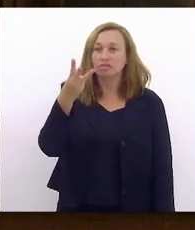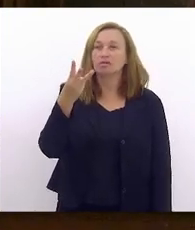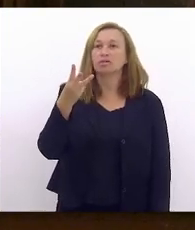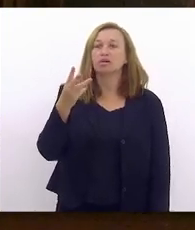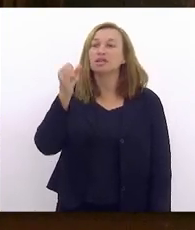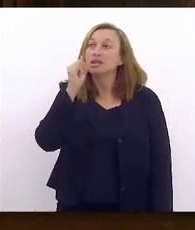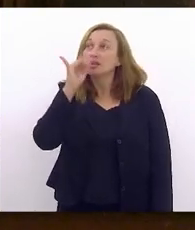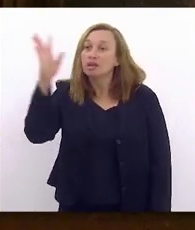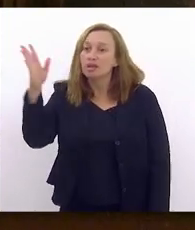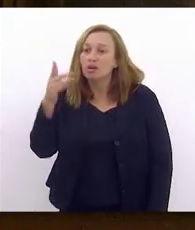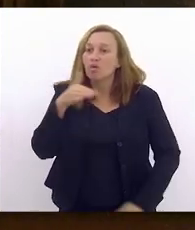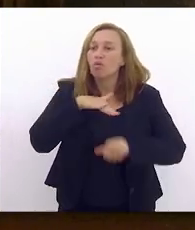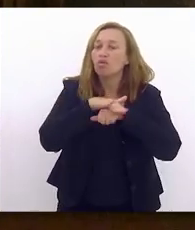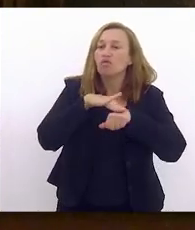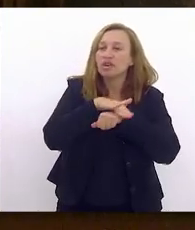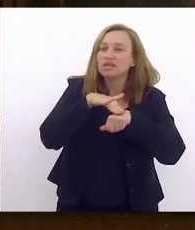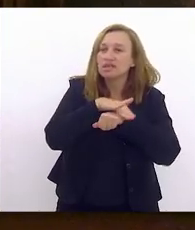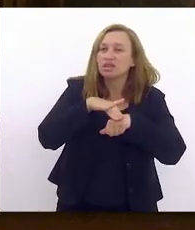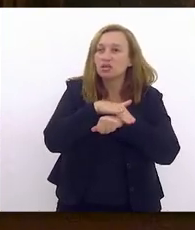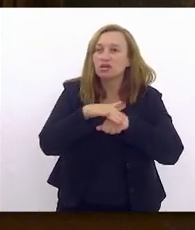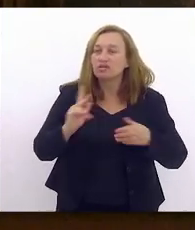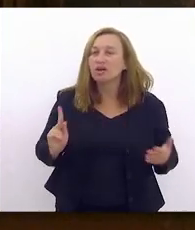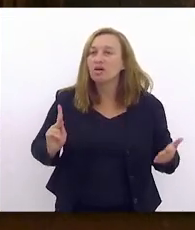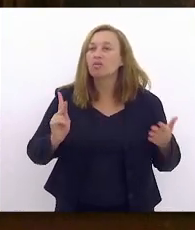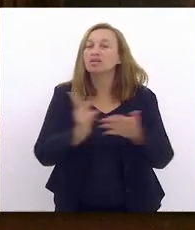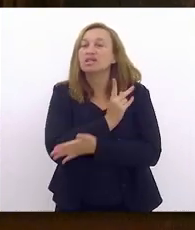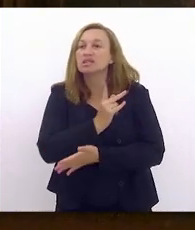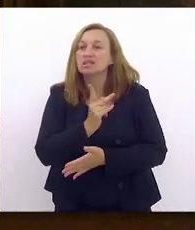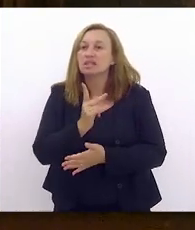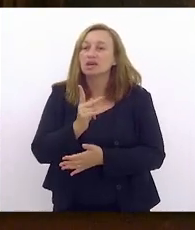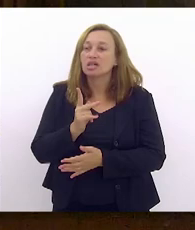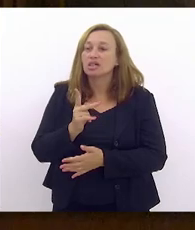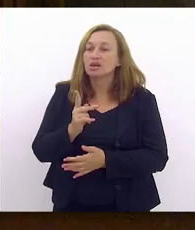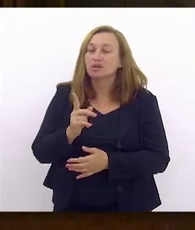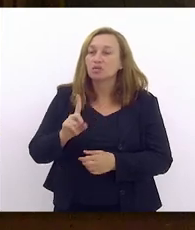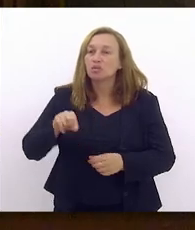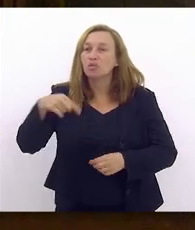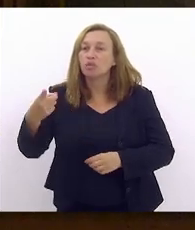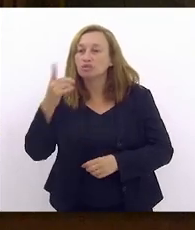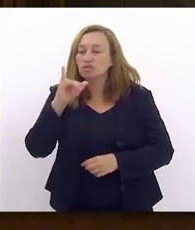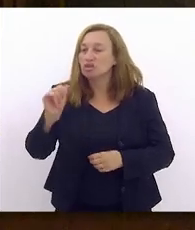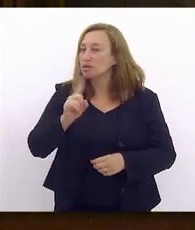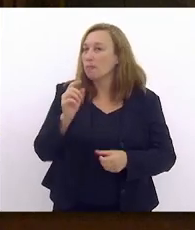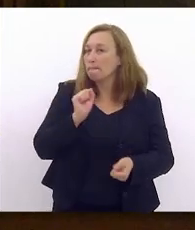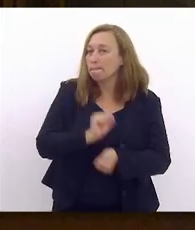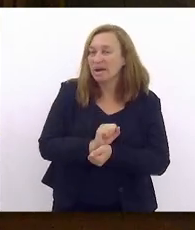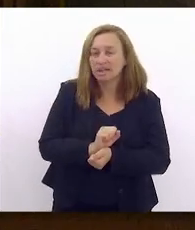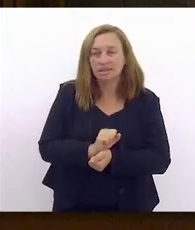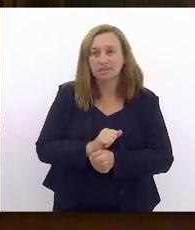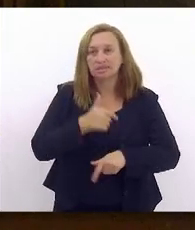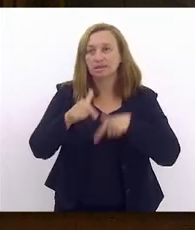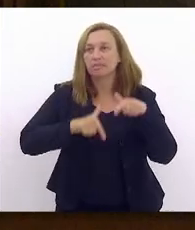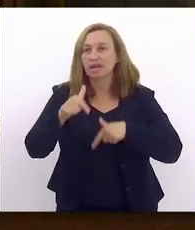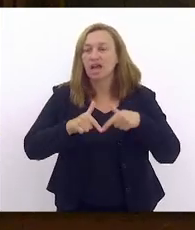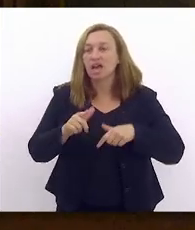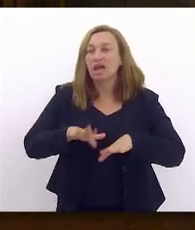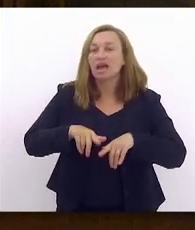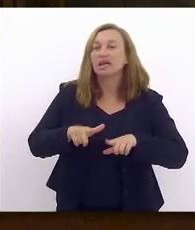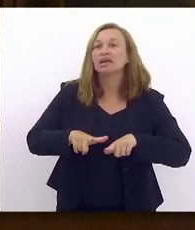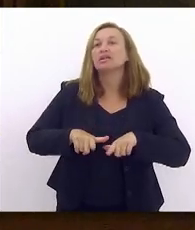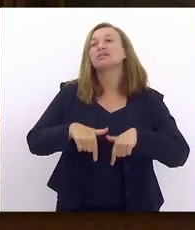conversando o que vai acontecer durante o dia. A gente não para sequer um dia de trabalhar. Então, antes de eu fechar a minha